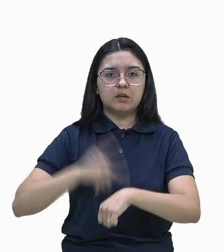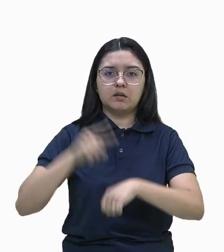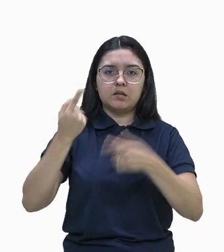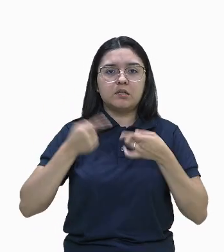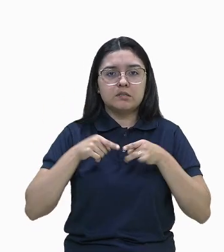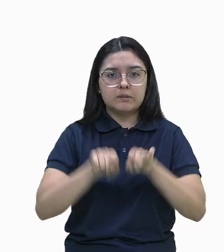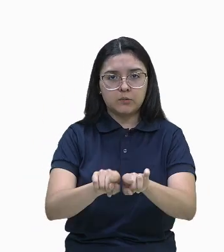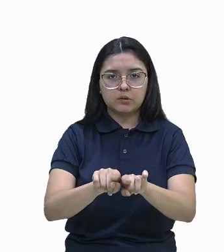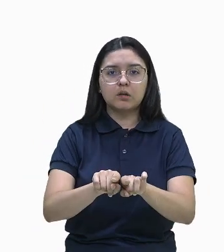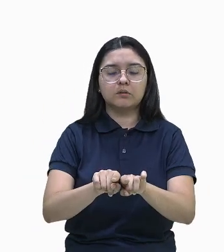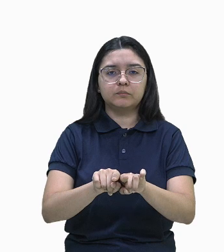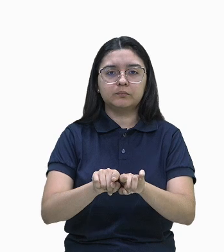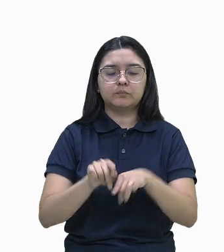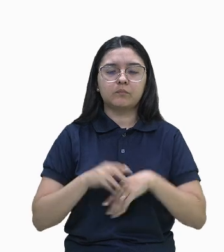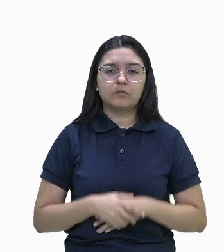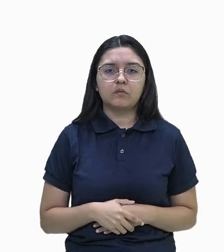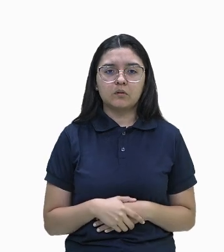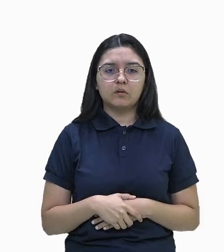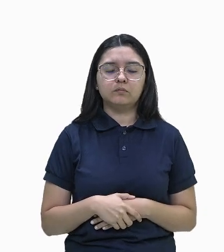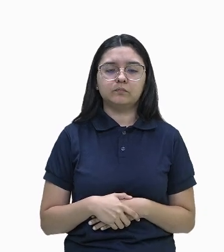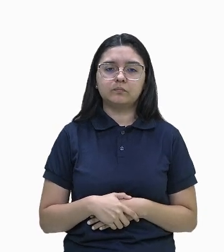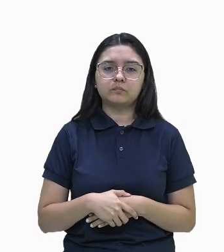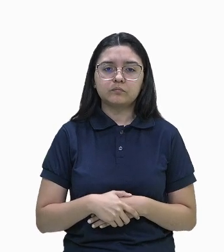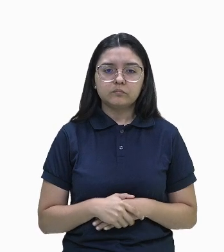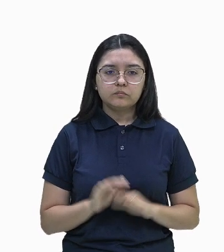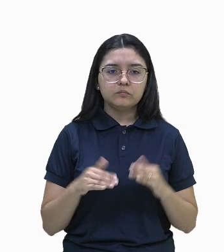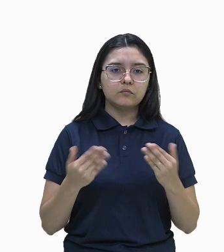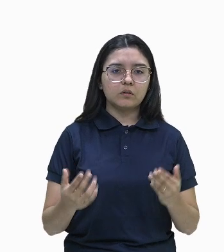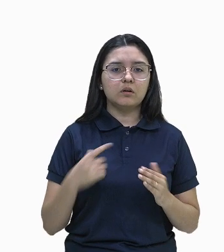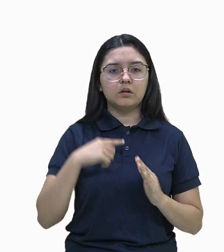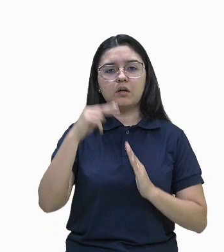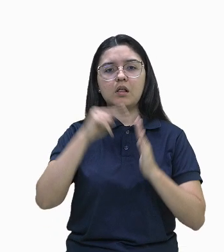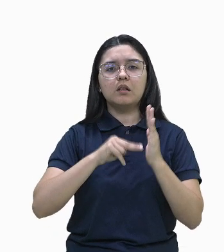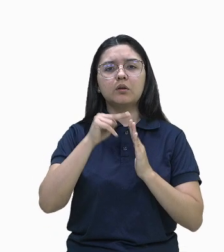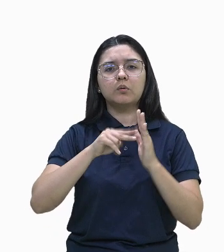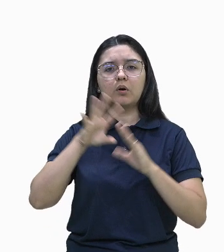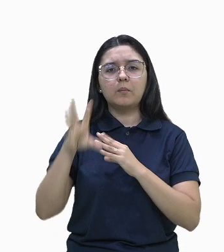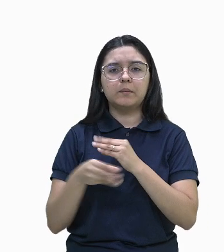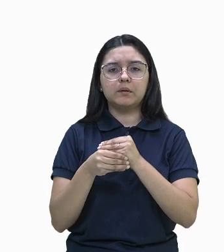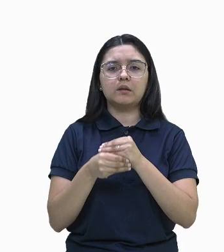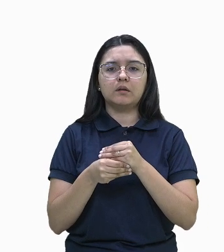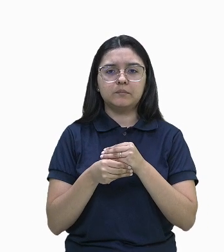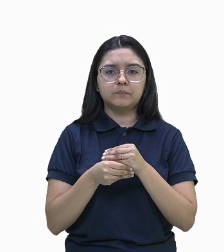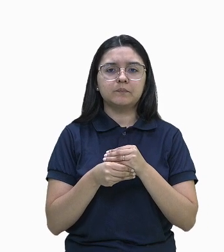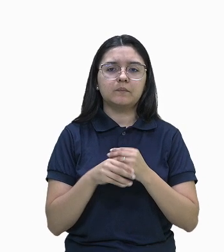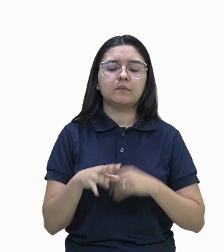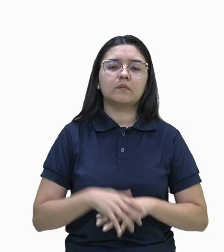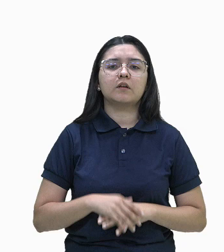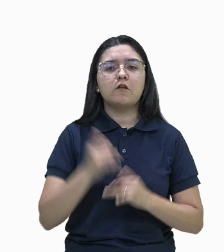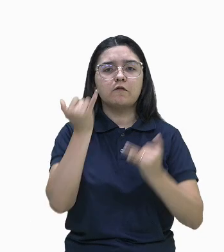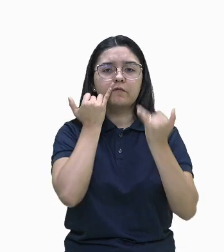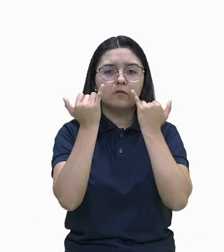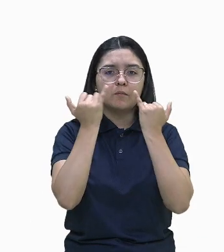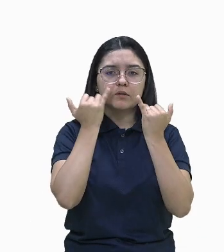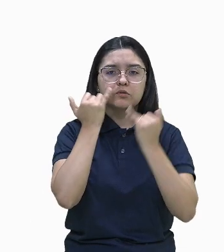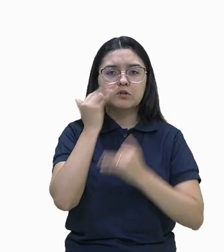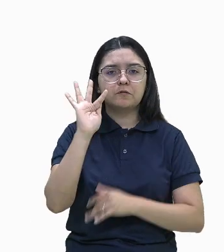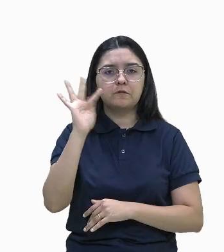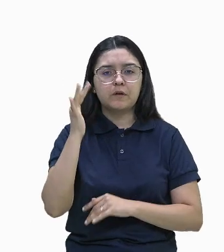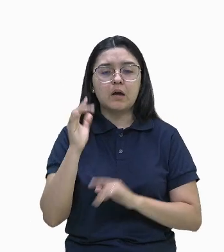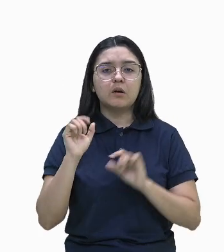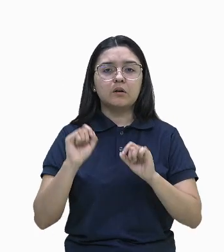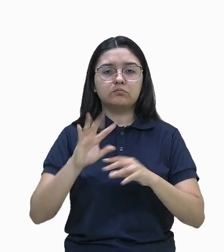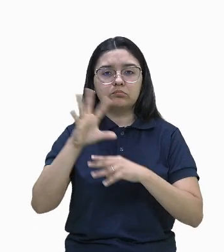surjam novos olhares, certo? Leitura complementar. Acrescenta-se dados, fatos